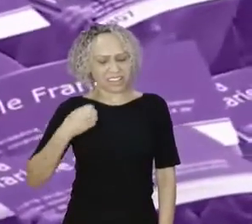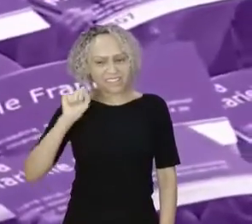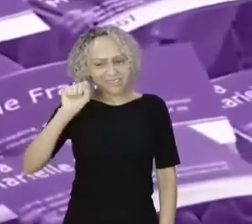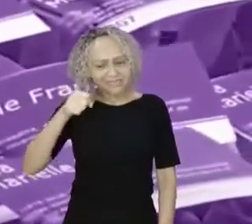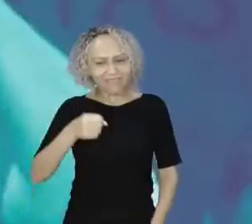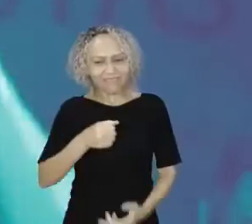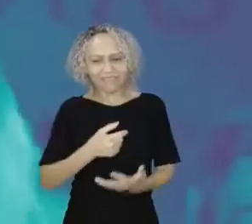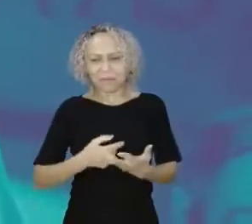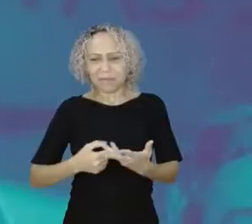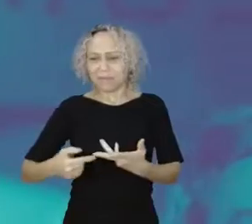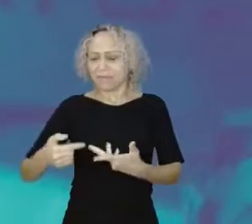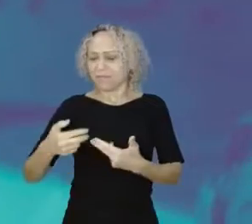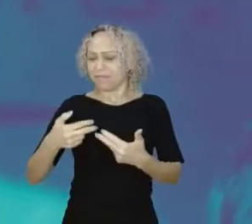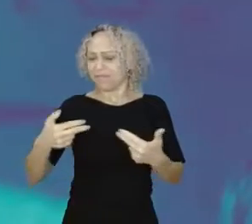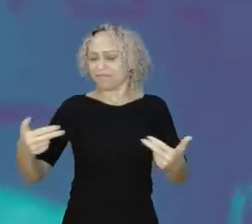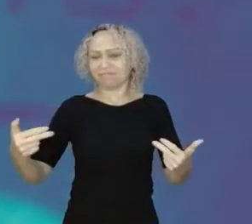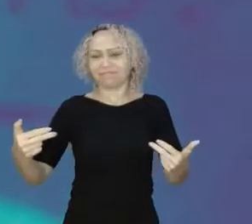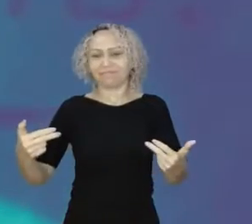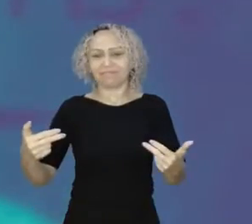acontecer.